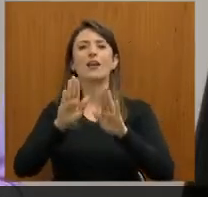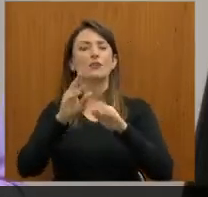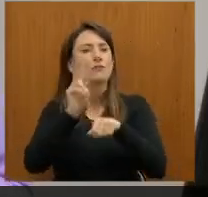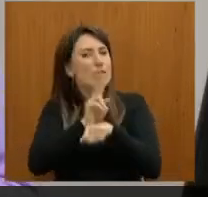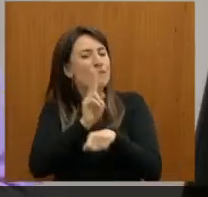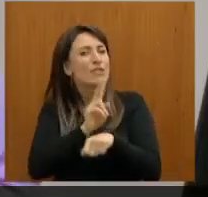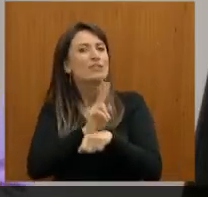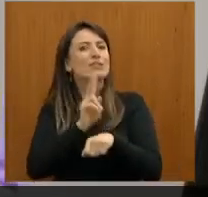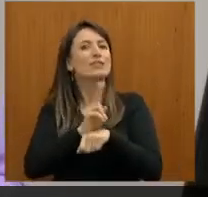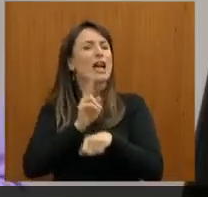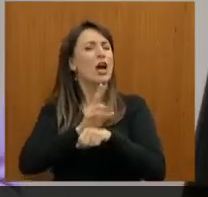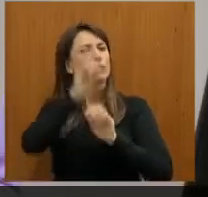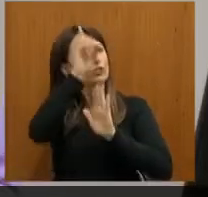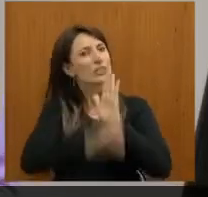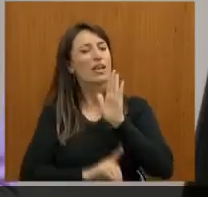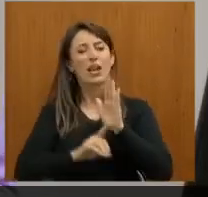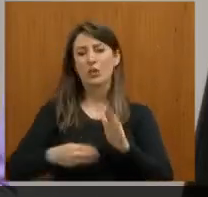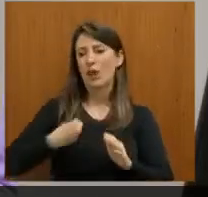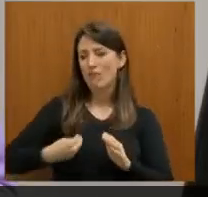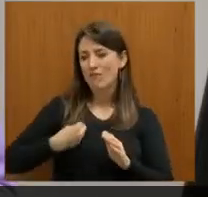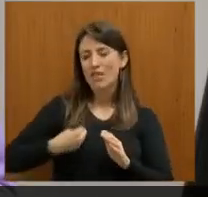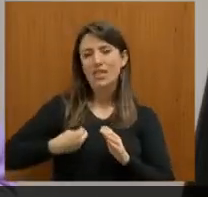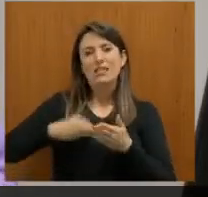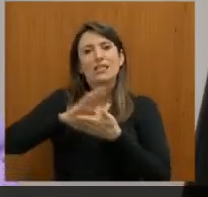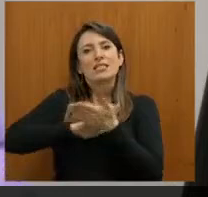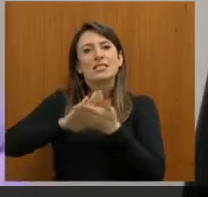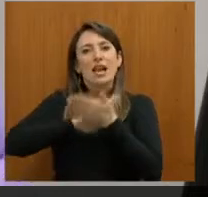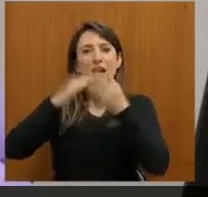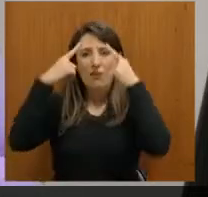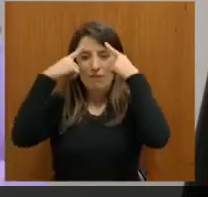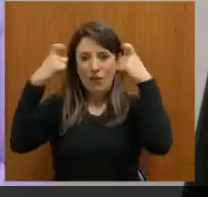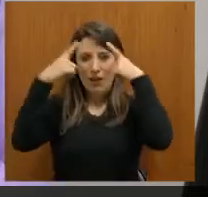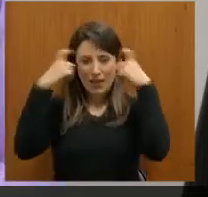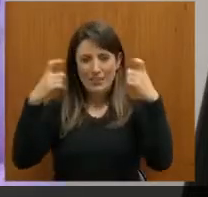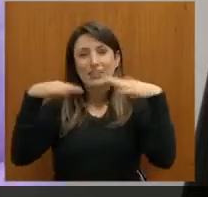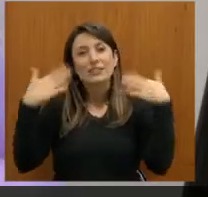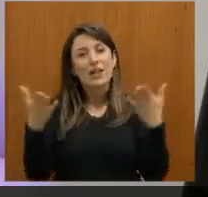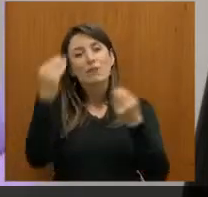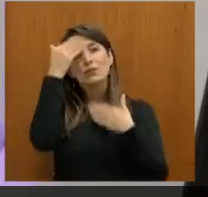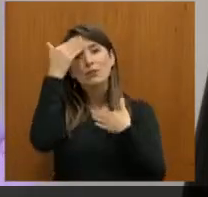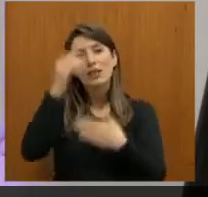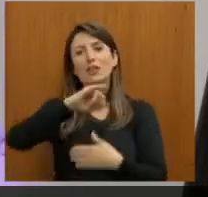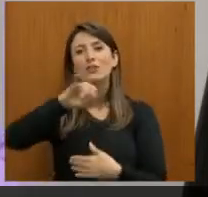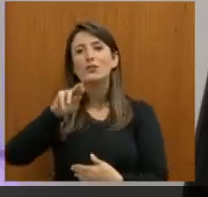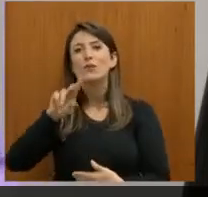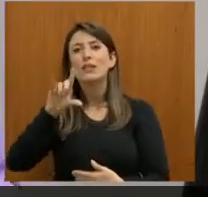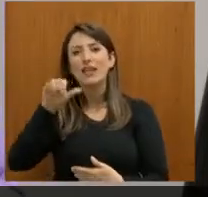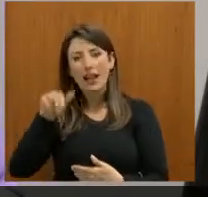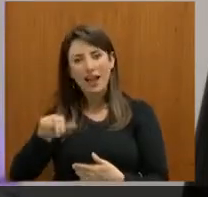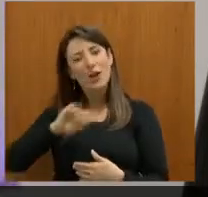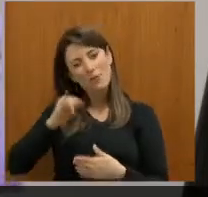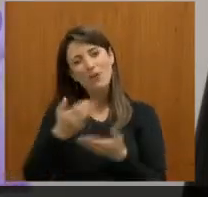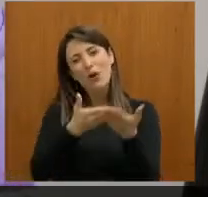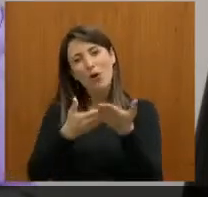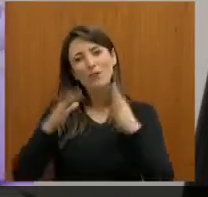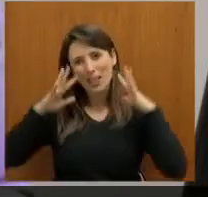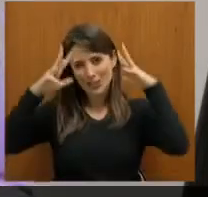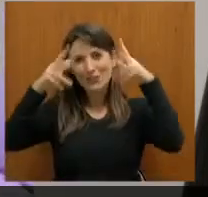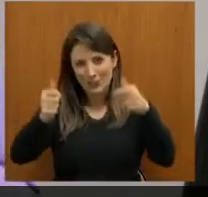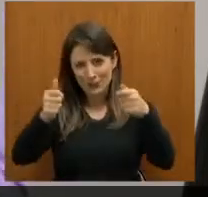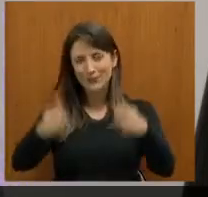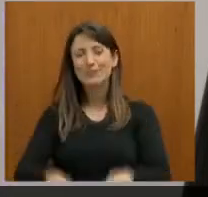direito à Vida e uma vida sem violência então muito obrigada viu Juliana e já fica aqui o convite a todas